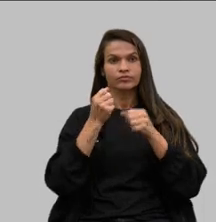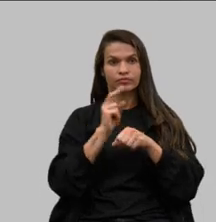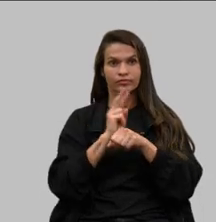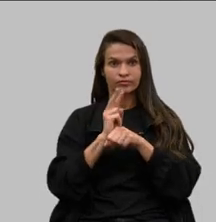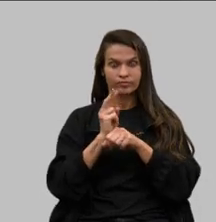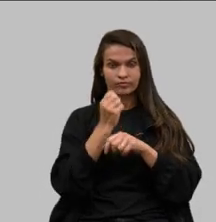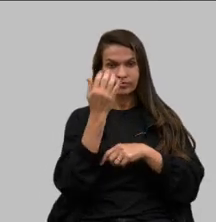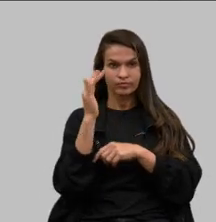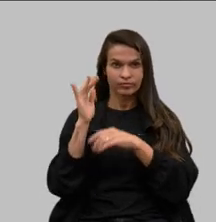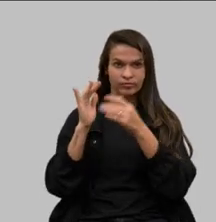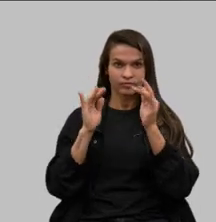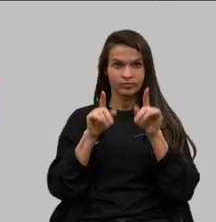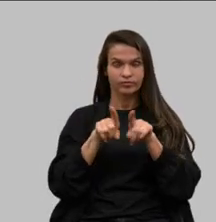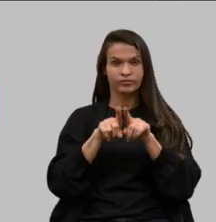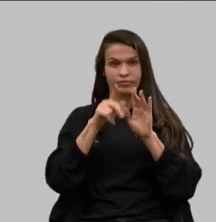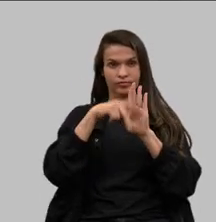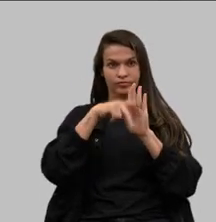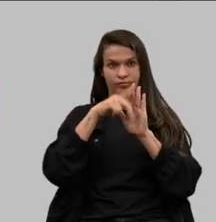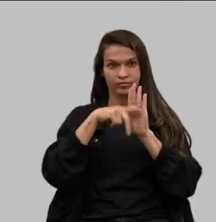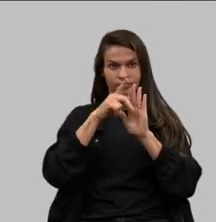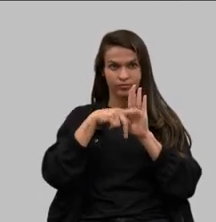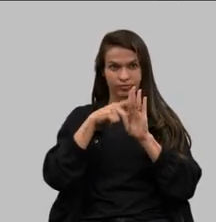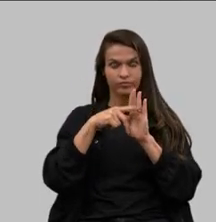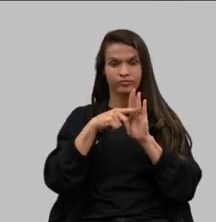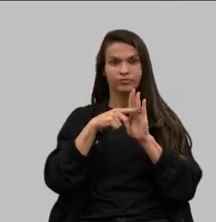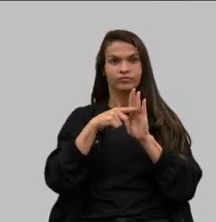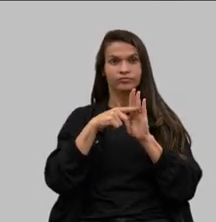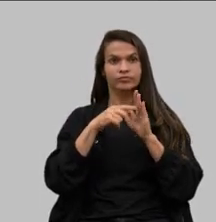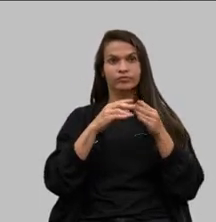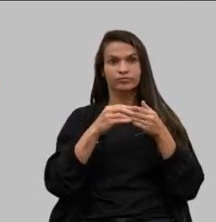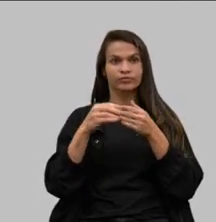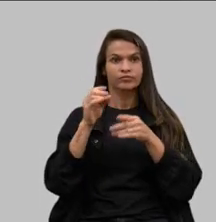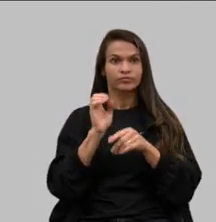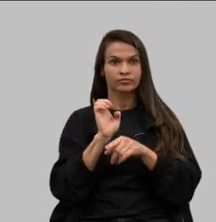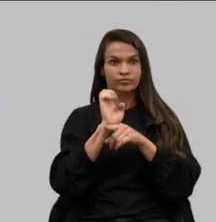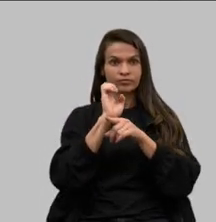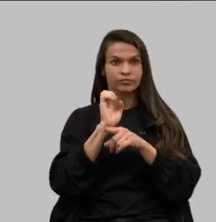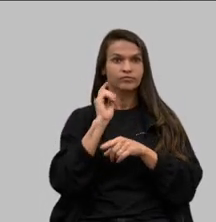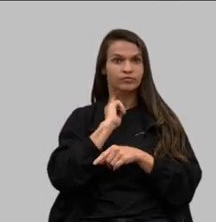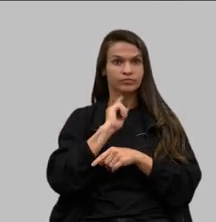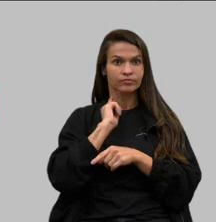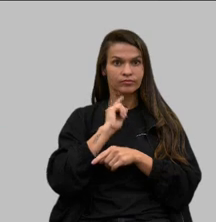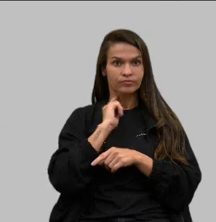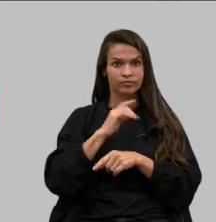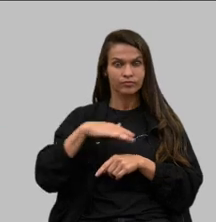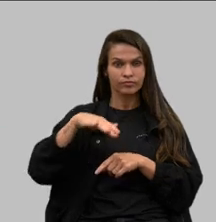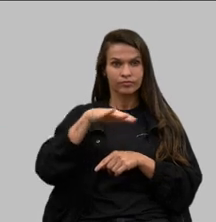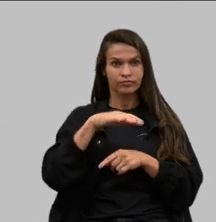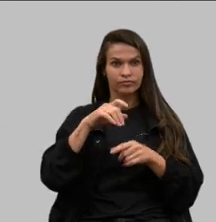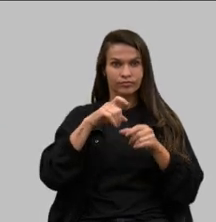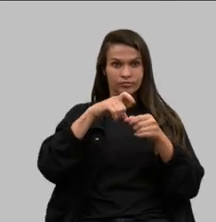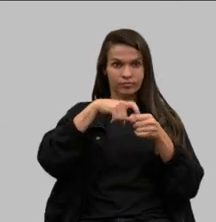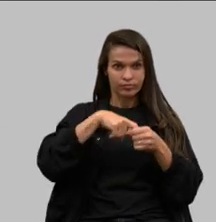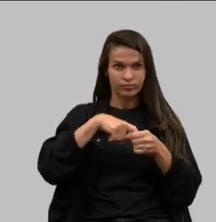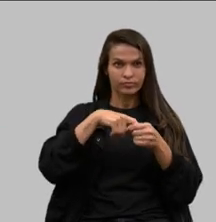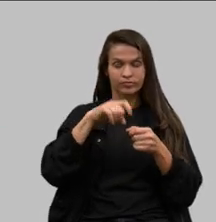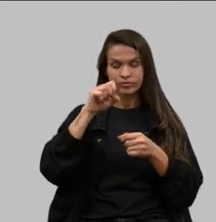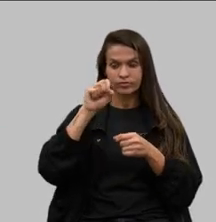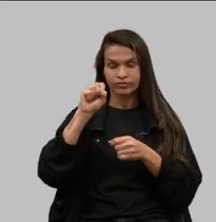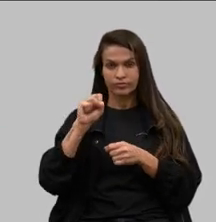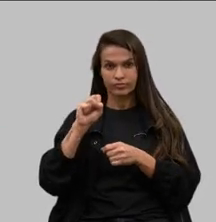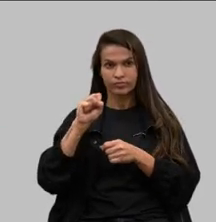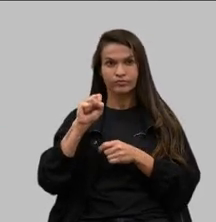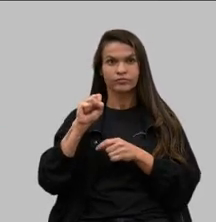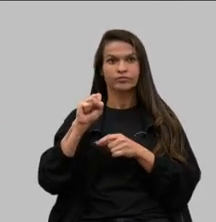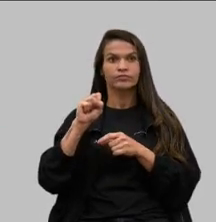ambiental Os projetos que estão sendo conduzidos pelo Estado de Minas Gerais no âmbito do consórcio do Sul e Sudeste